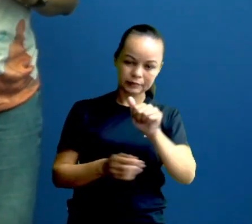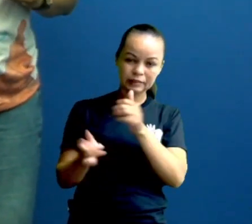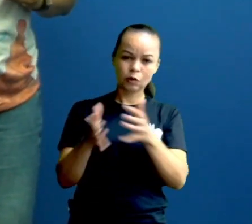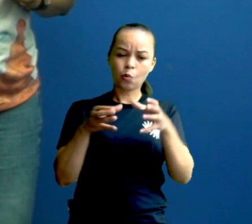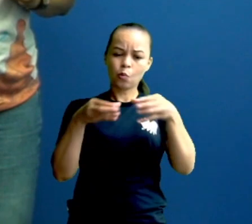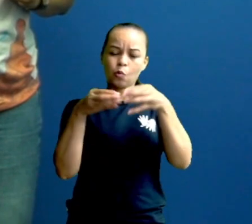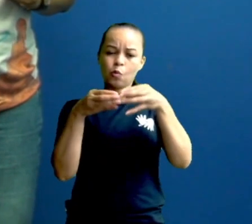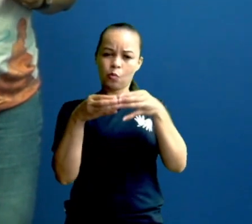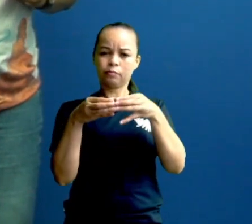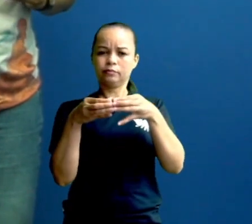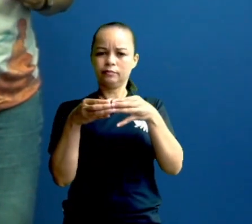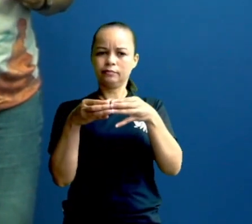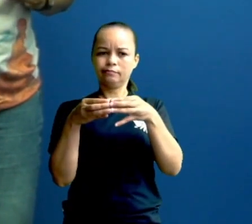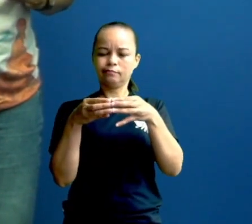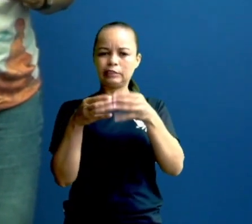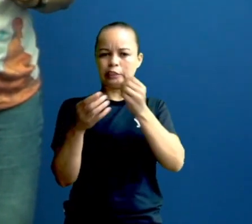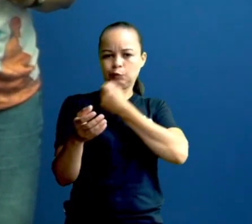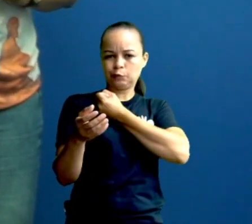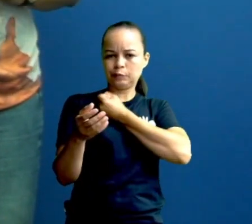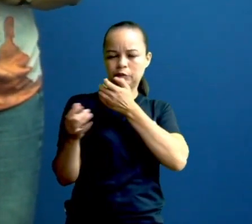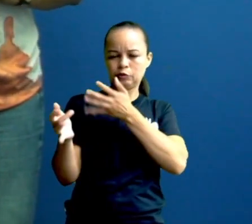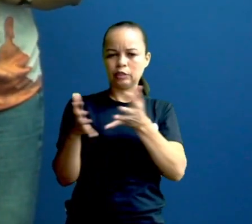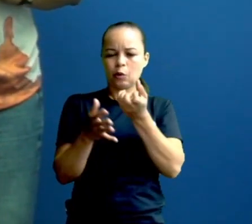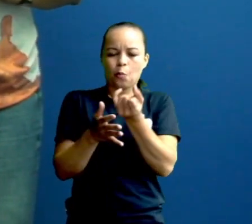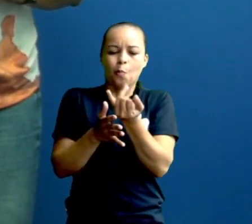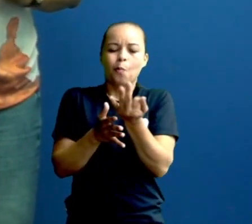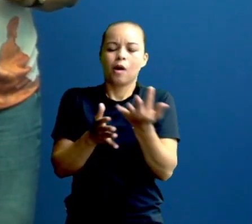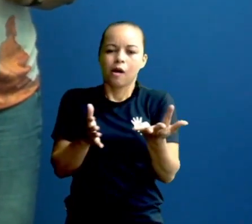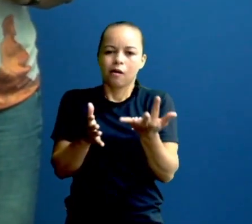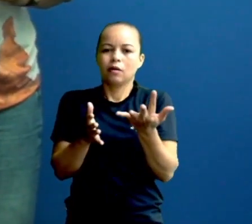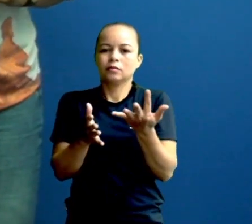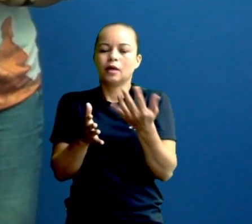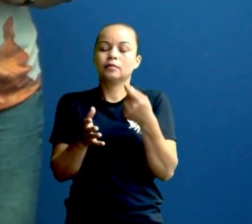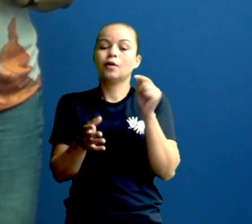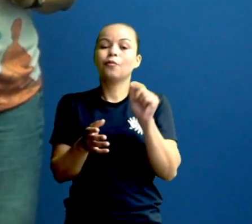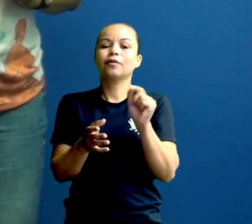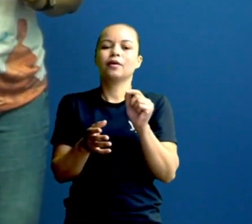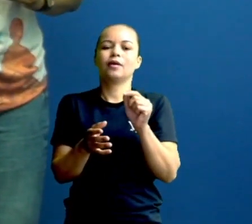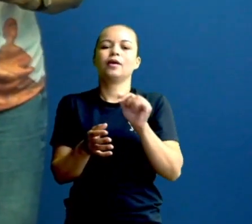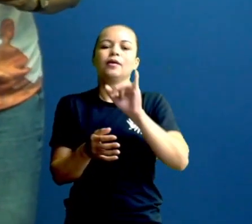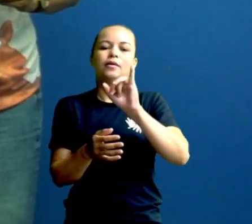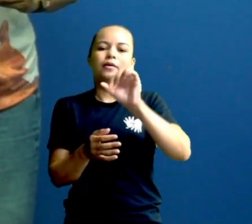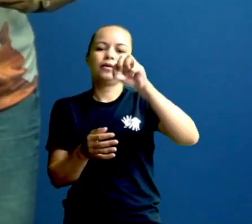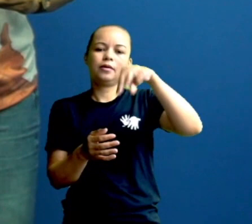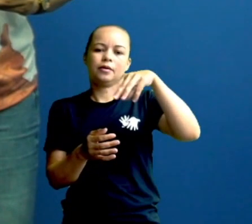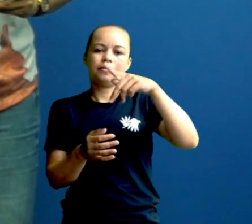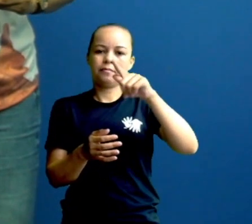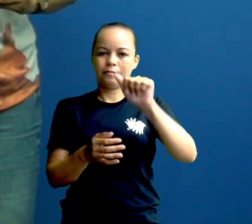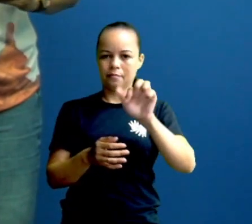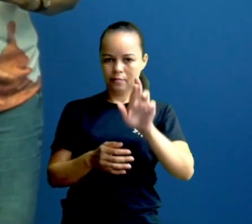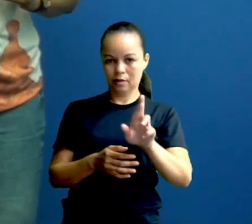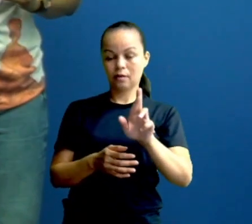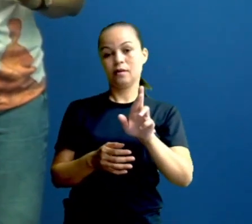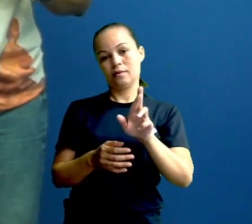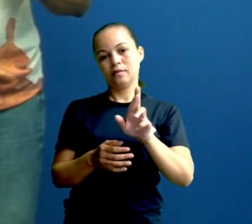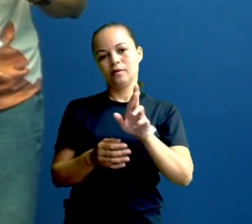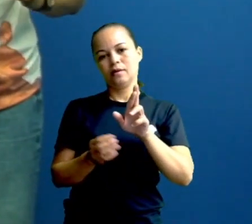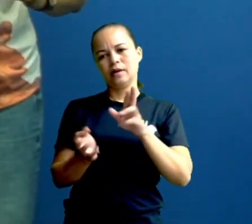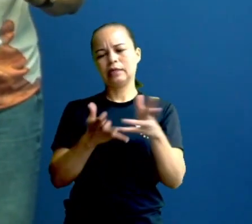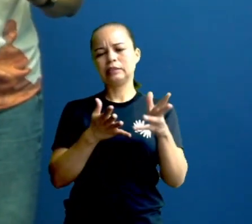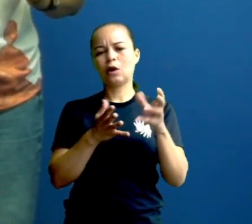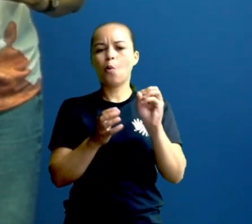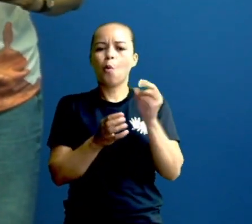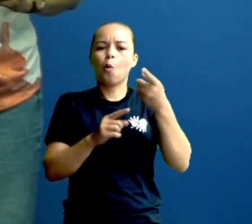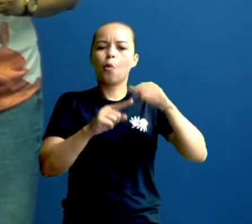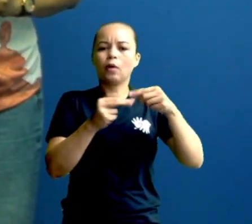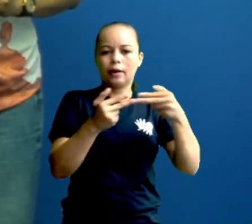ali, né, em que a quantidade, né, é ímpar, né, a quantidade de elementos é ímpar ou